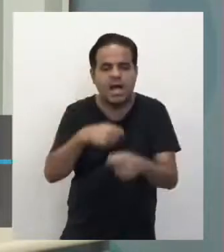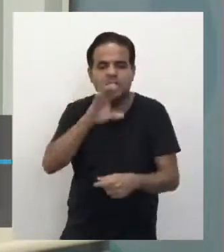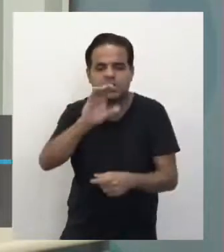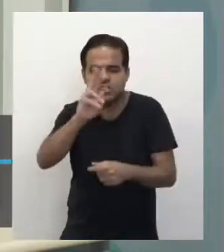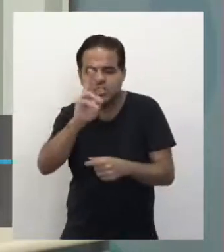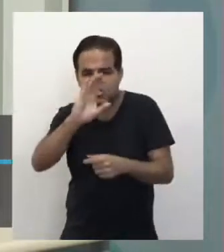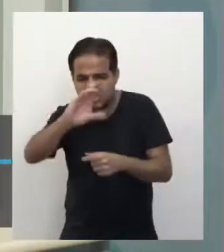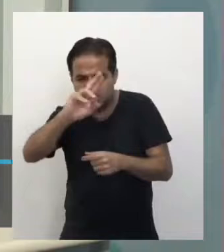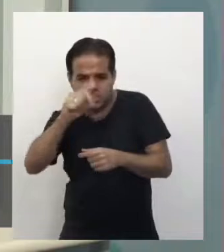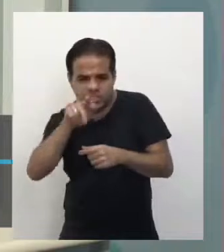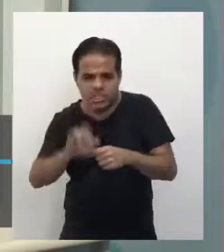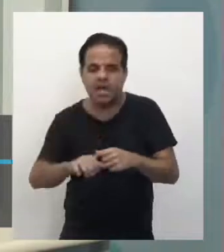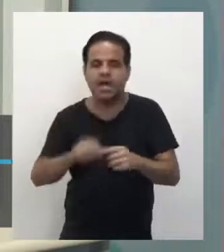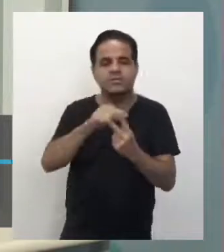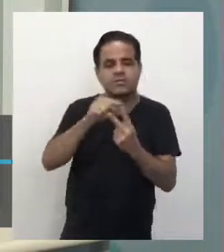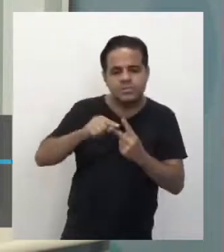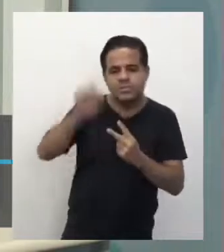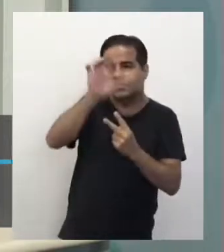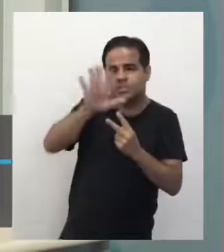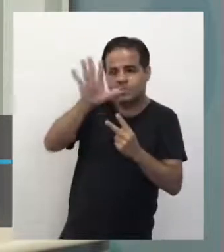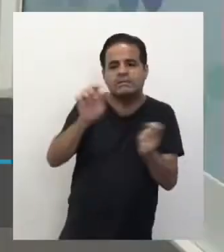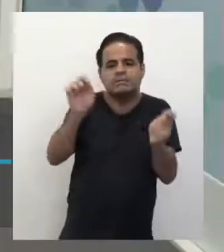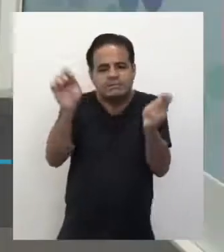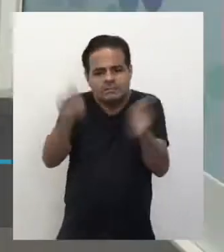eles possam fazer com essas duas imagens aí.